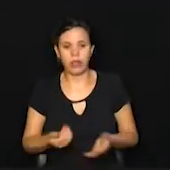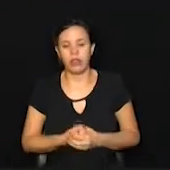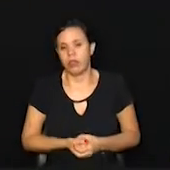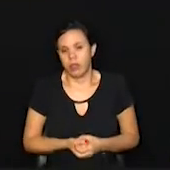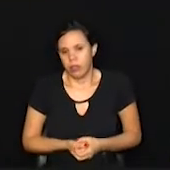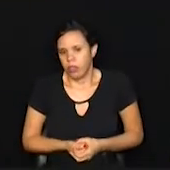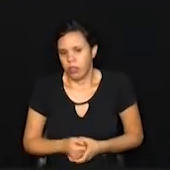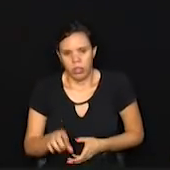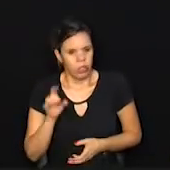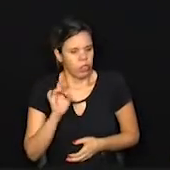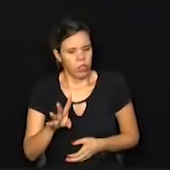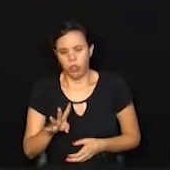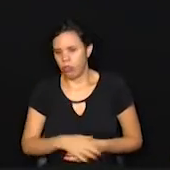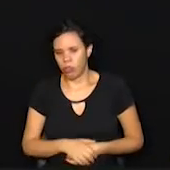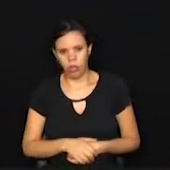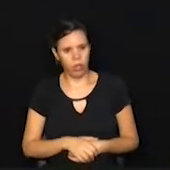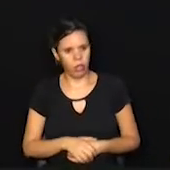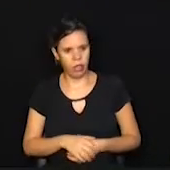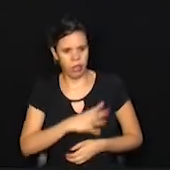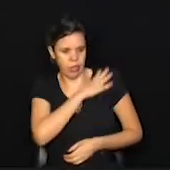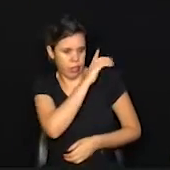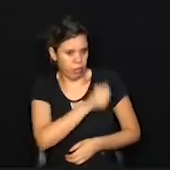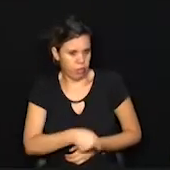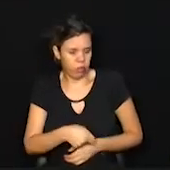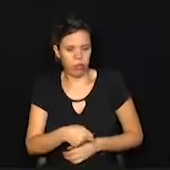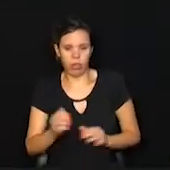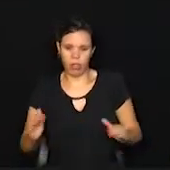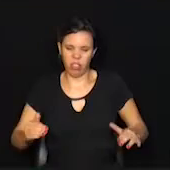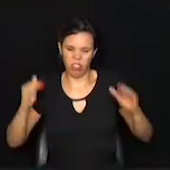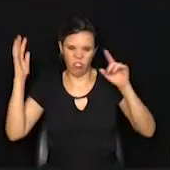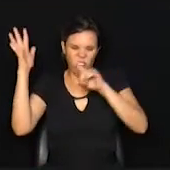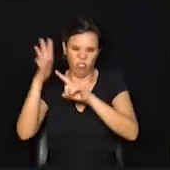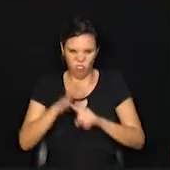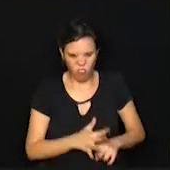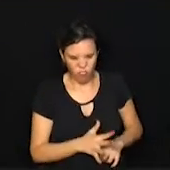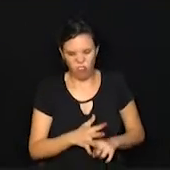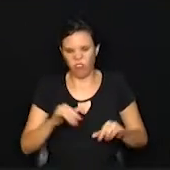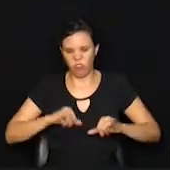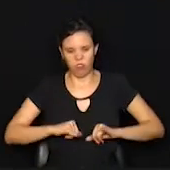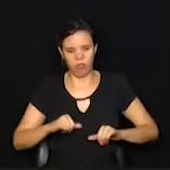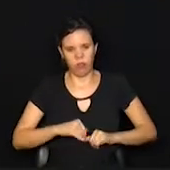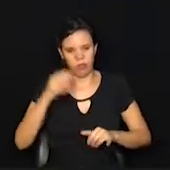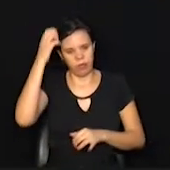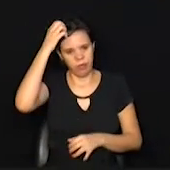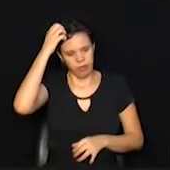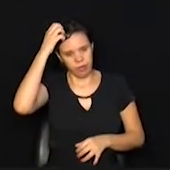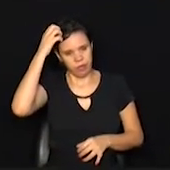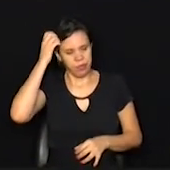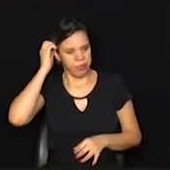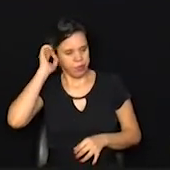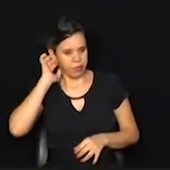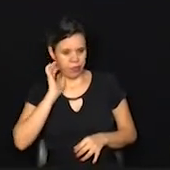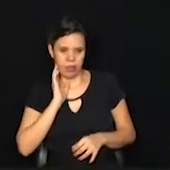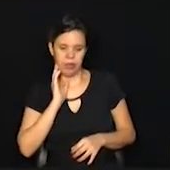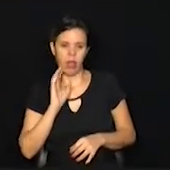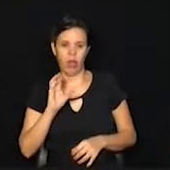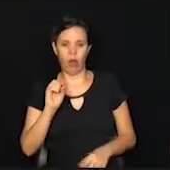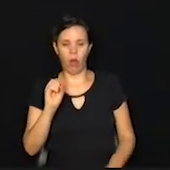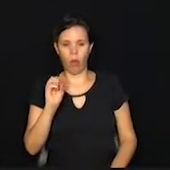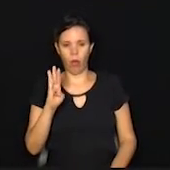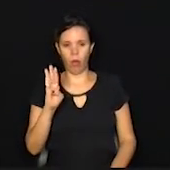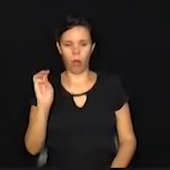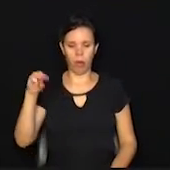não só a ditadura mas o momento de máxima repressão Inclusive inclusive essa Oban